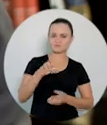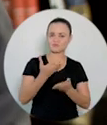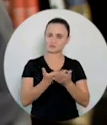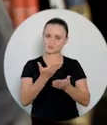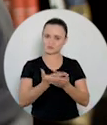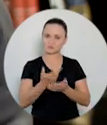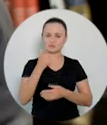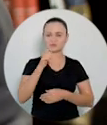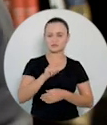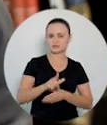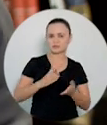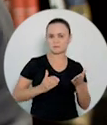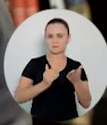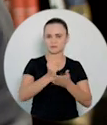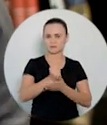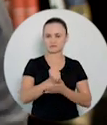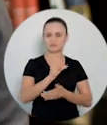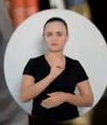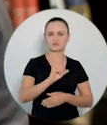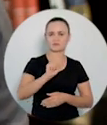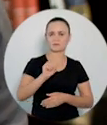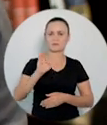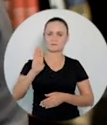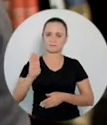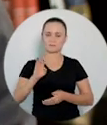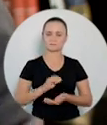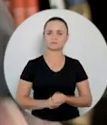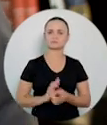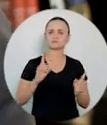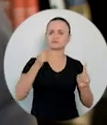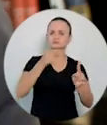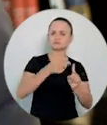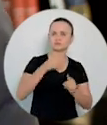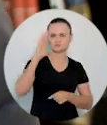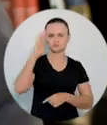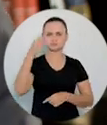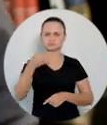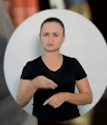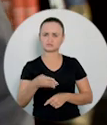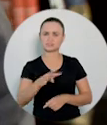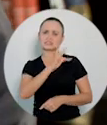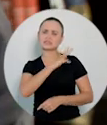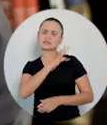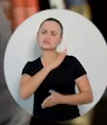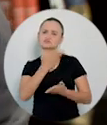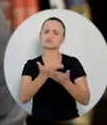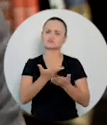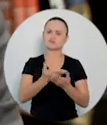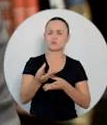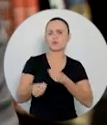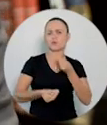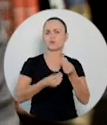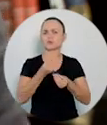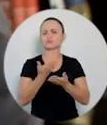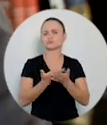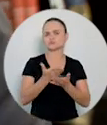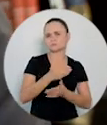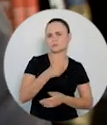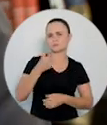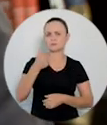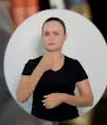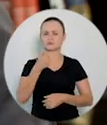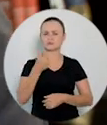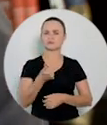objetivo principal é levar para um aluno, para uma pessoa, técnicas de estudo, formas como ele pode estudar